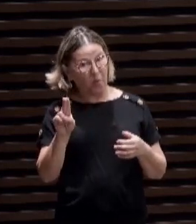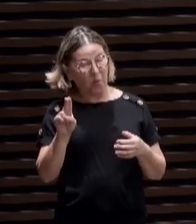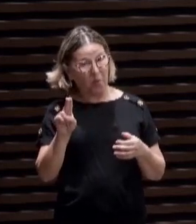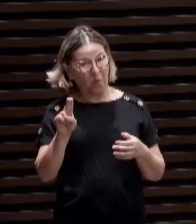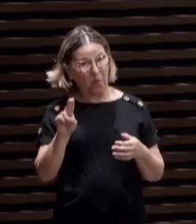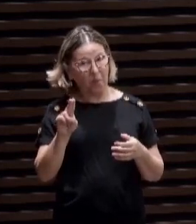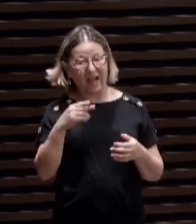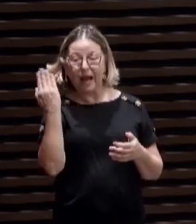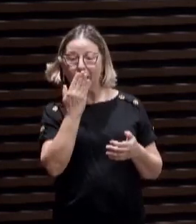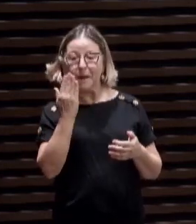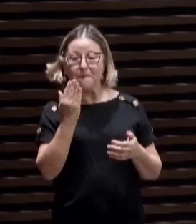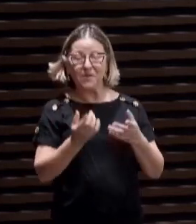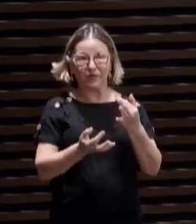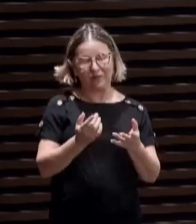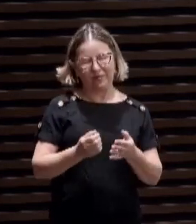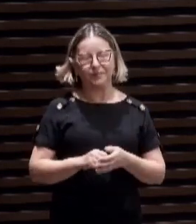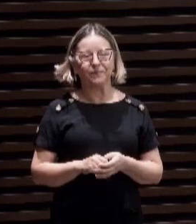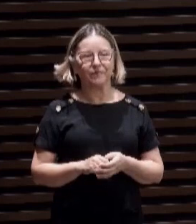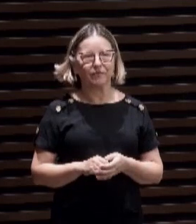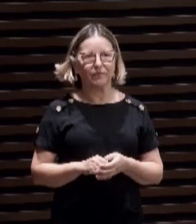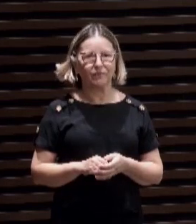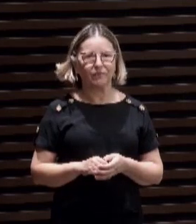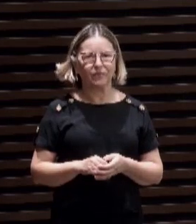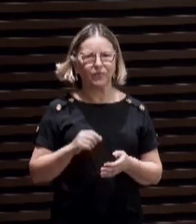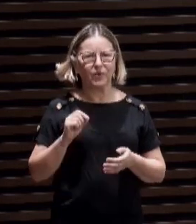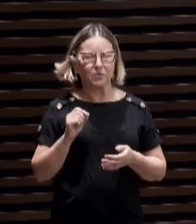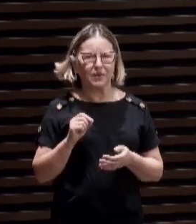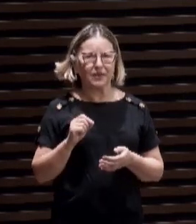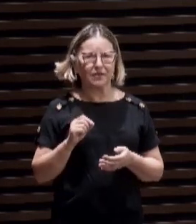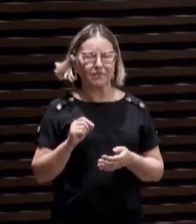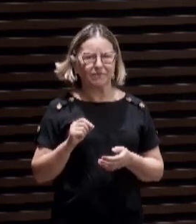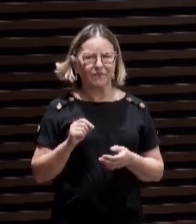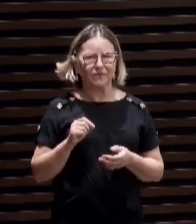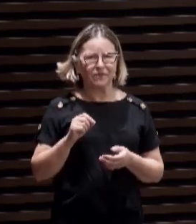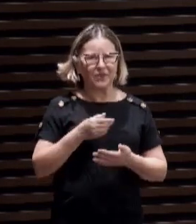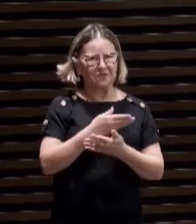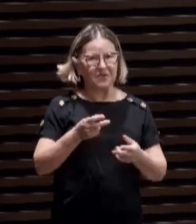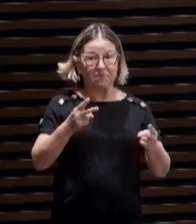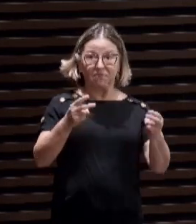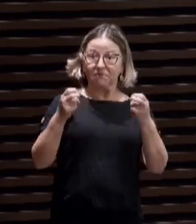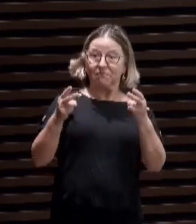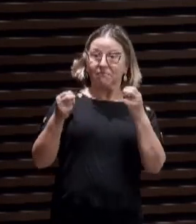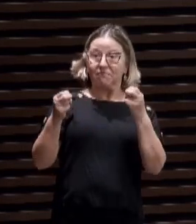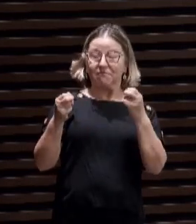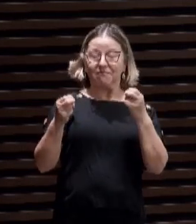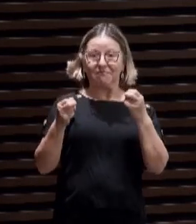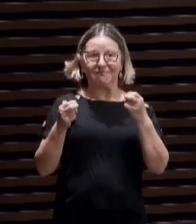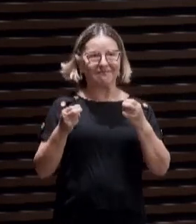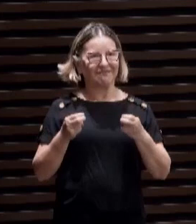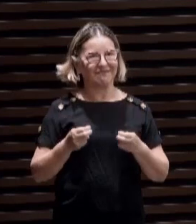desses aspectos mais chamam a tua atenção? Qual desses mais te fica